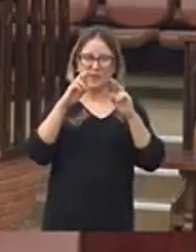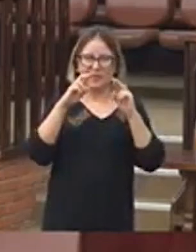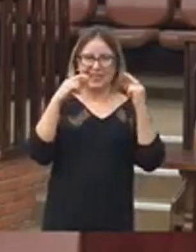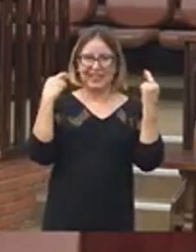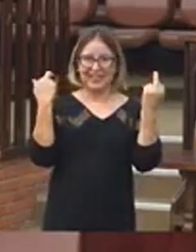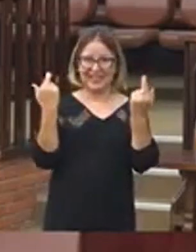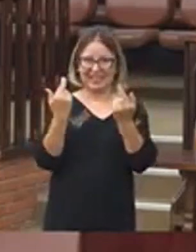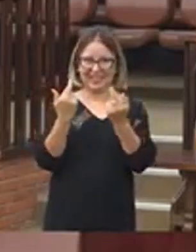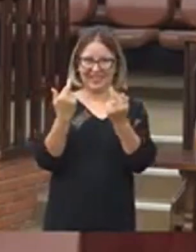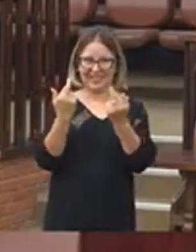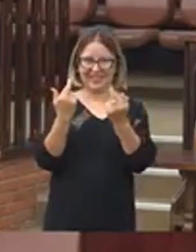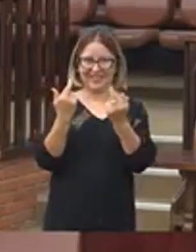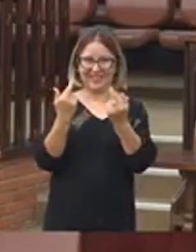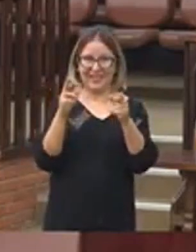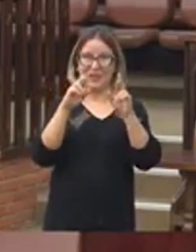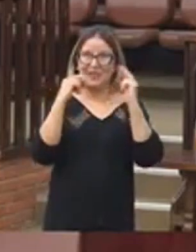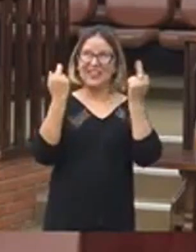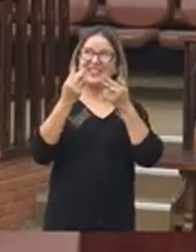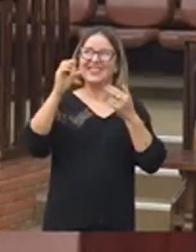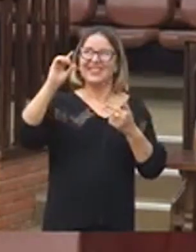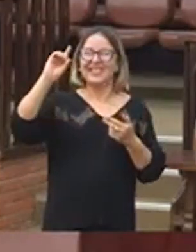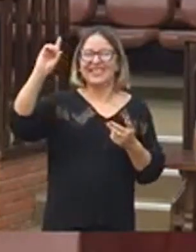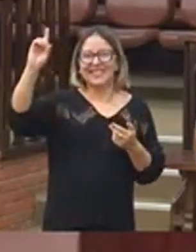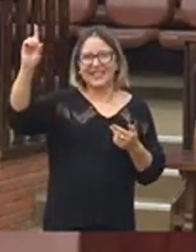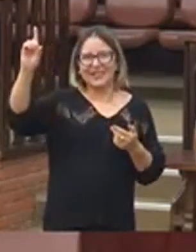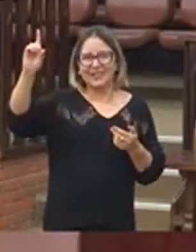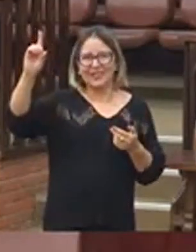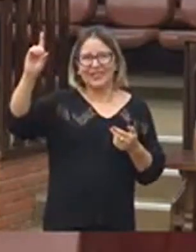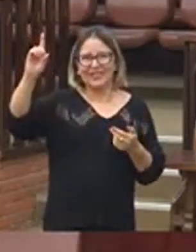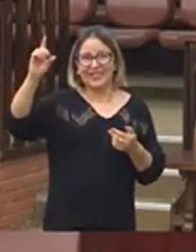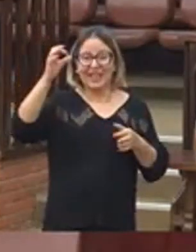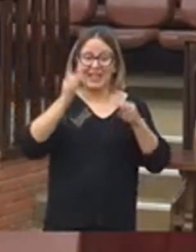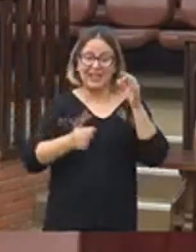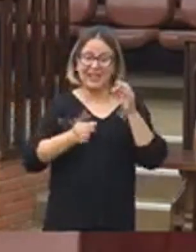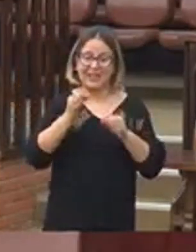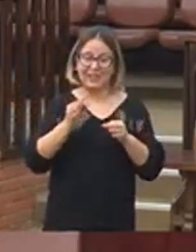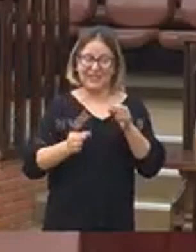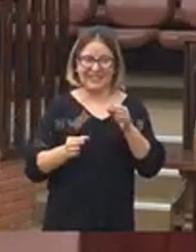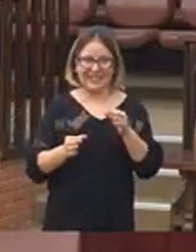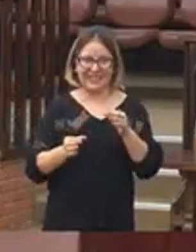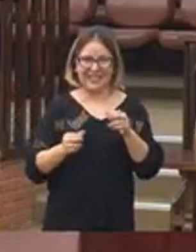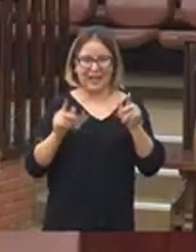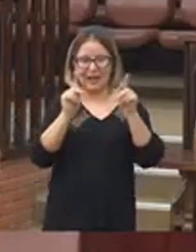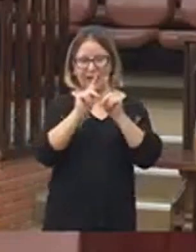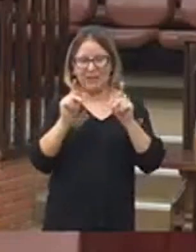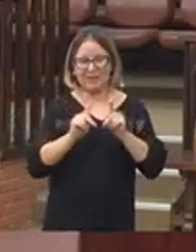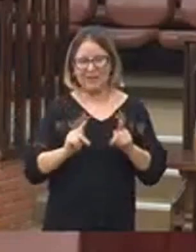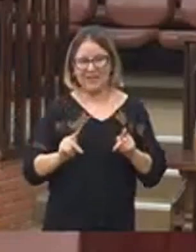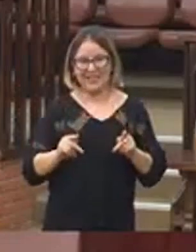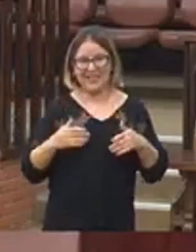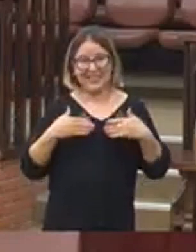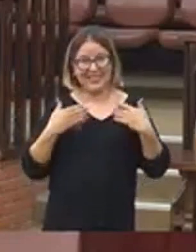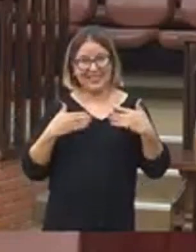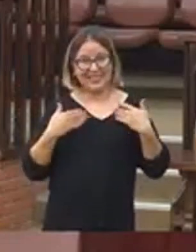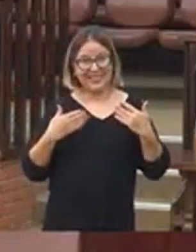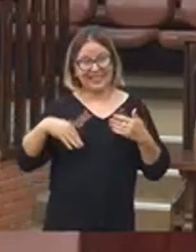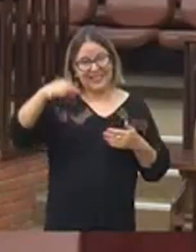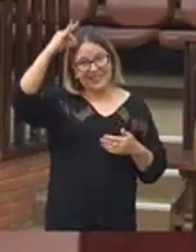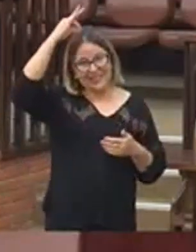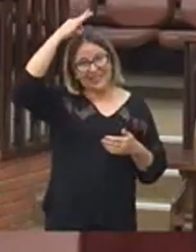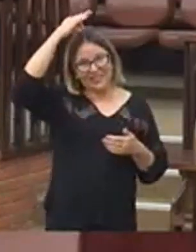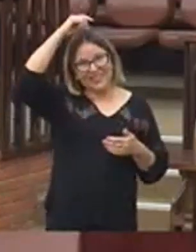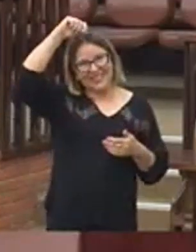reino de Deus, é justiça, paz e alegria no Espírito